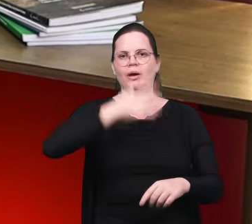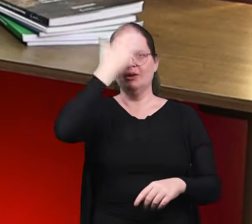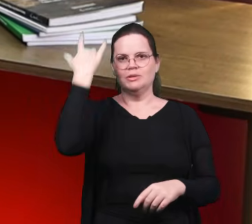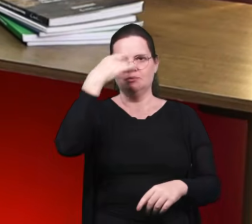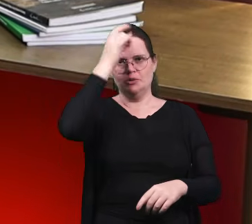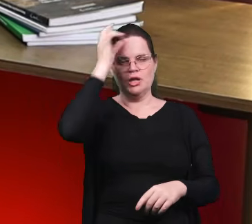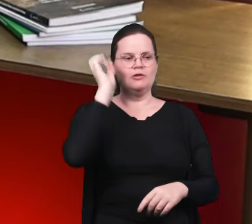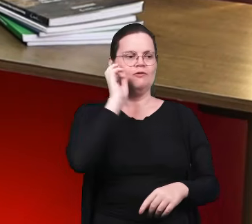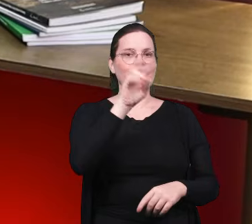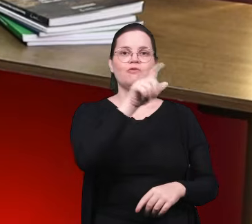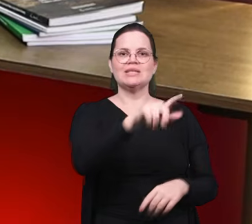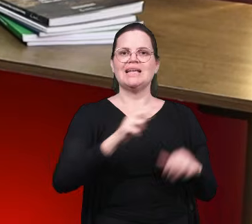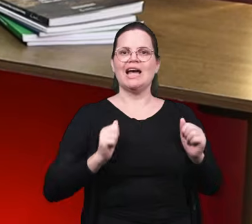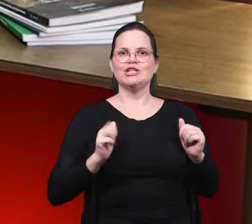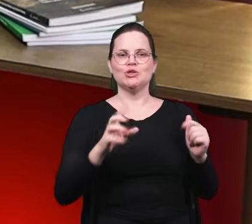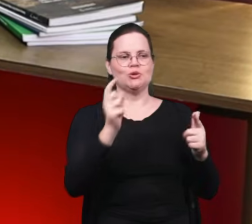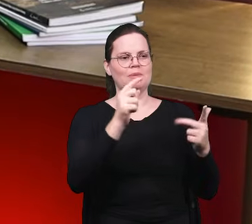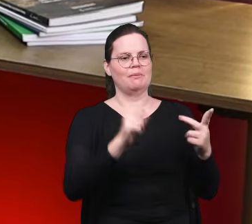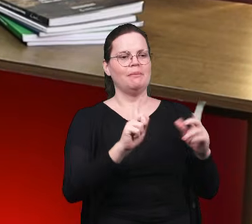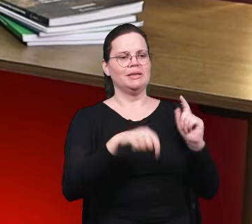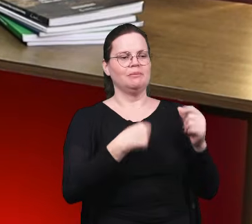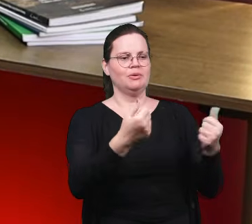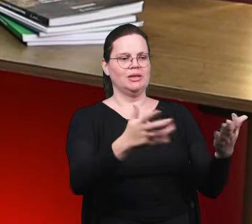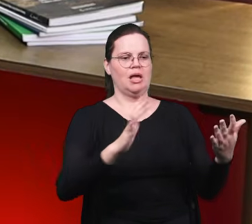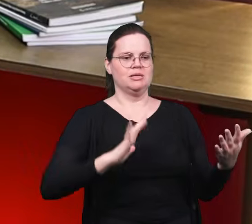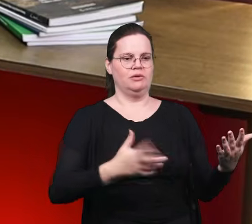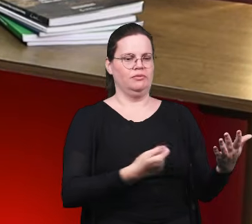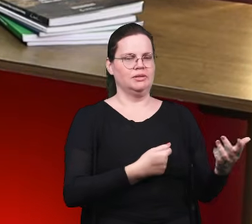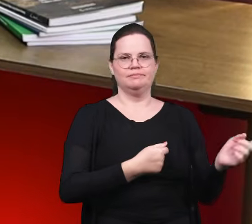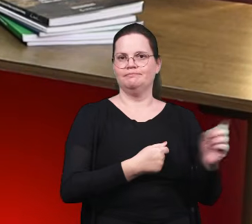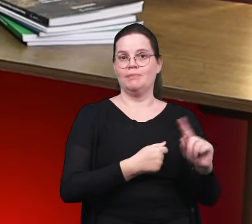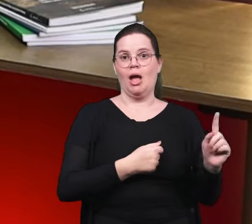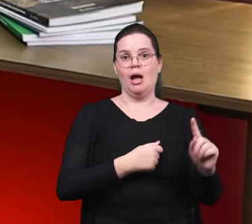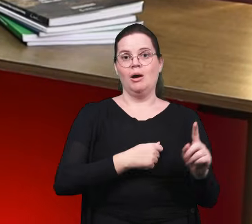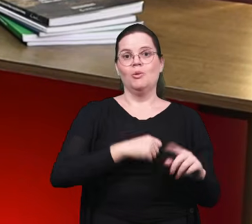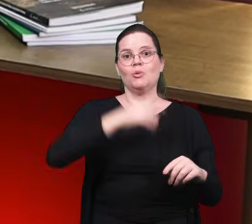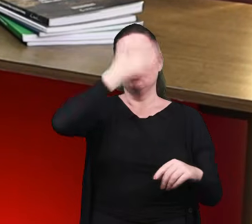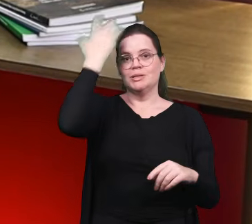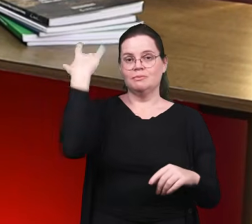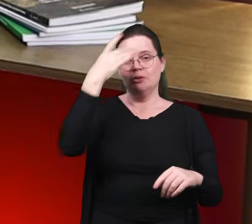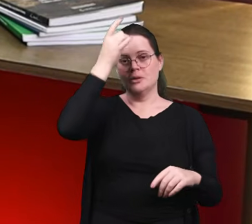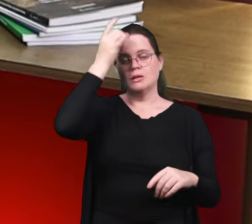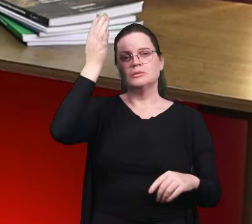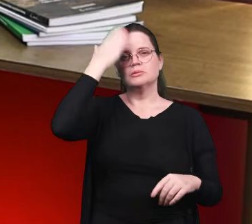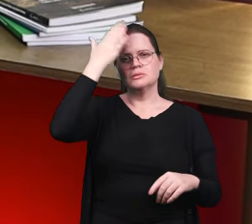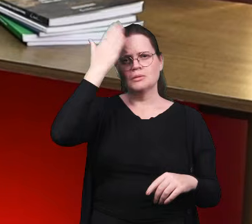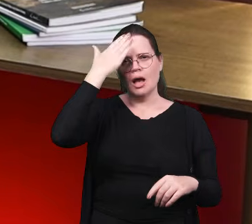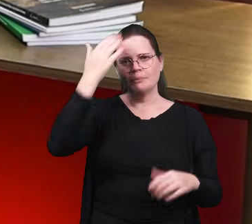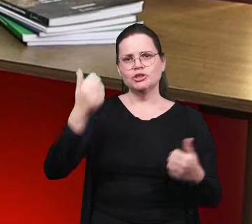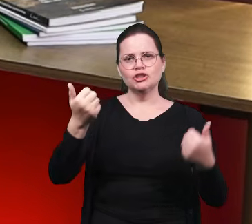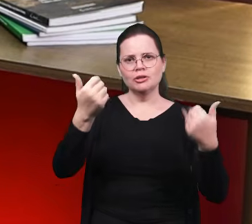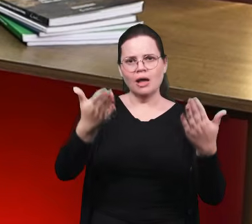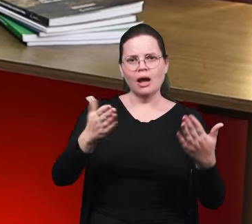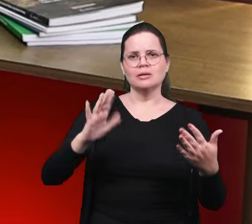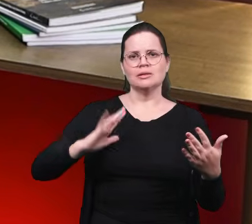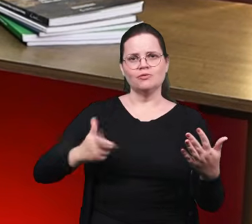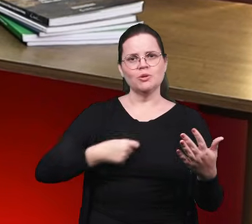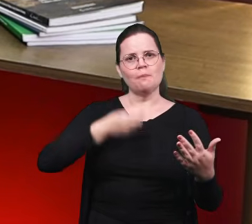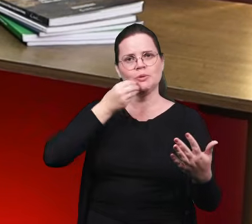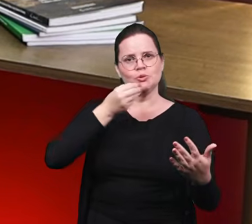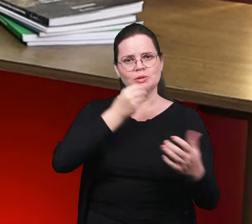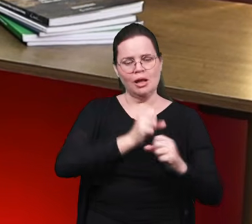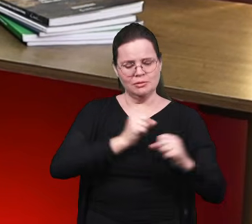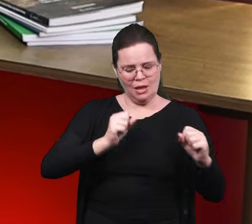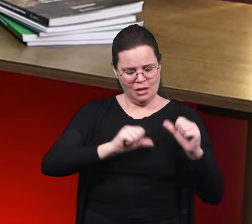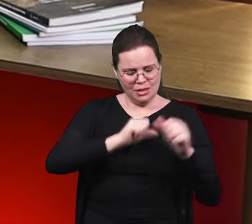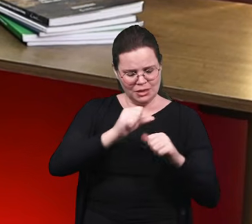ser salvo. Mas a salvação é algo de dentro para fora. Isso é maravilhoso. É o que Jesus diz para a mulher samaritana. Se você